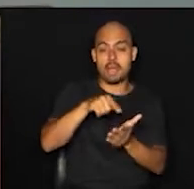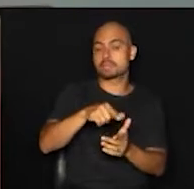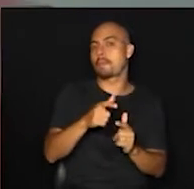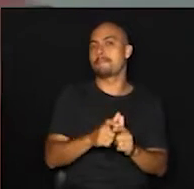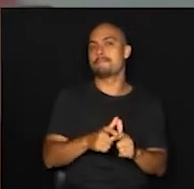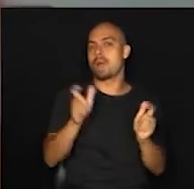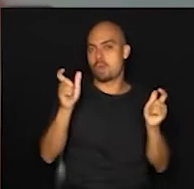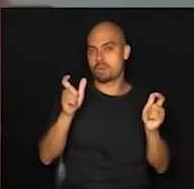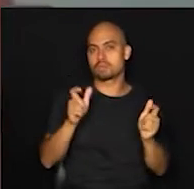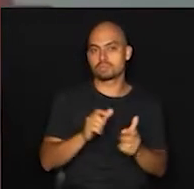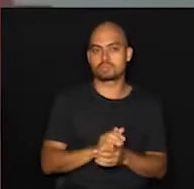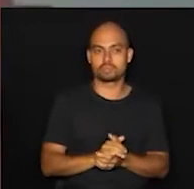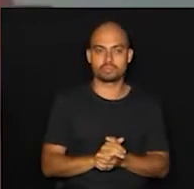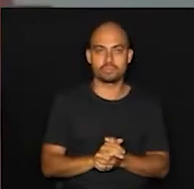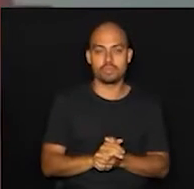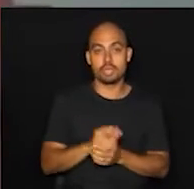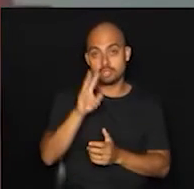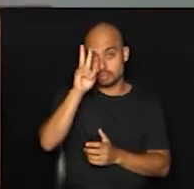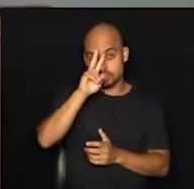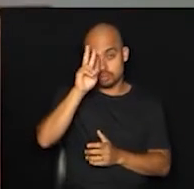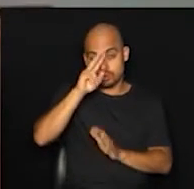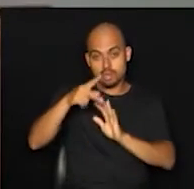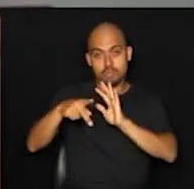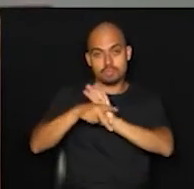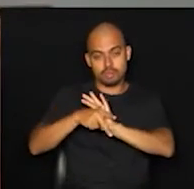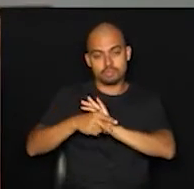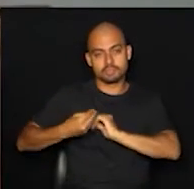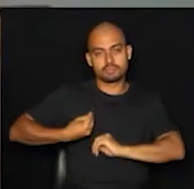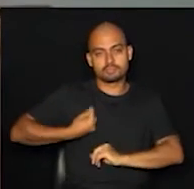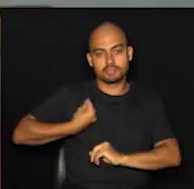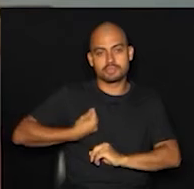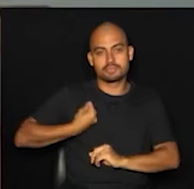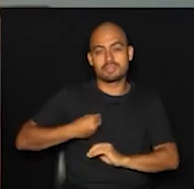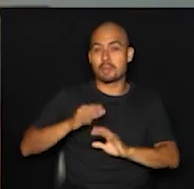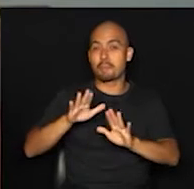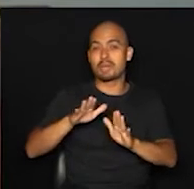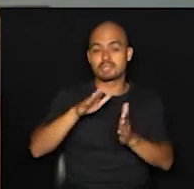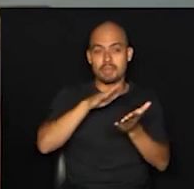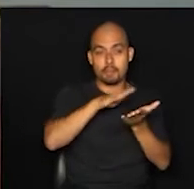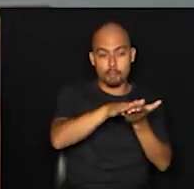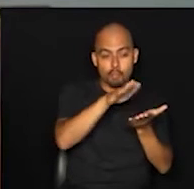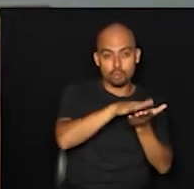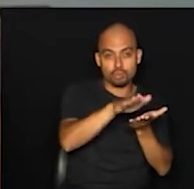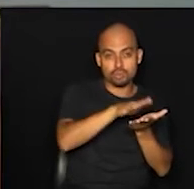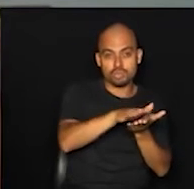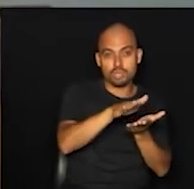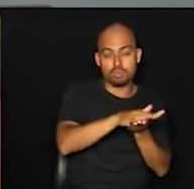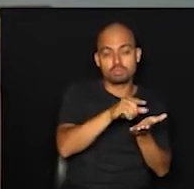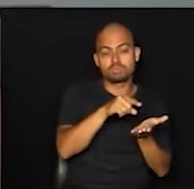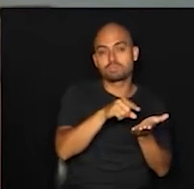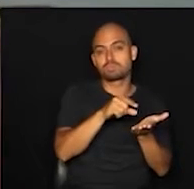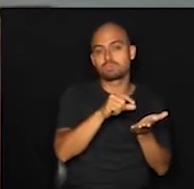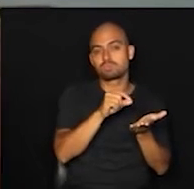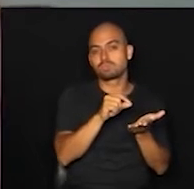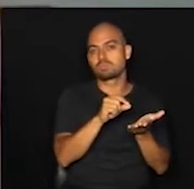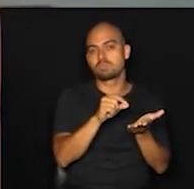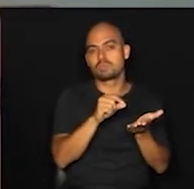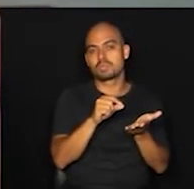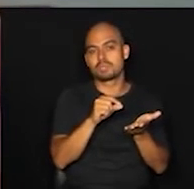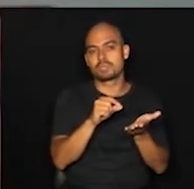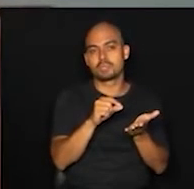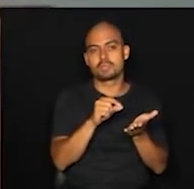na historiografia brasileira. Agora, a produção em si foi